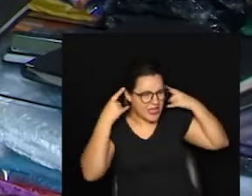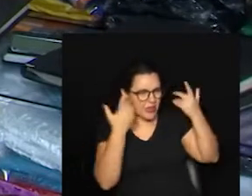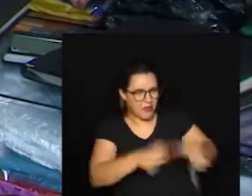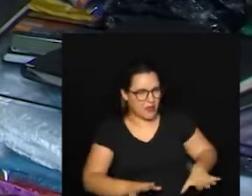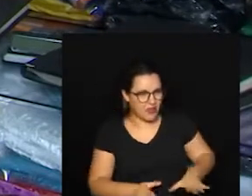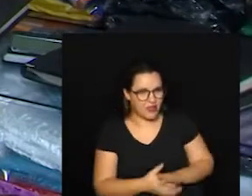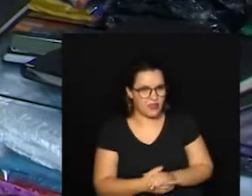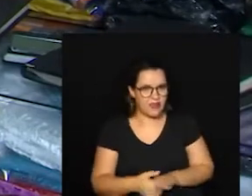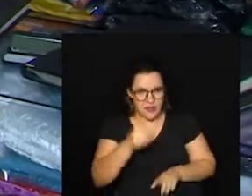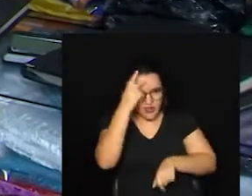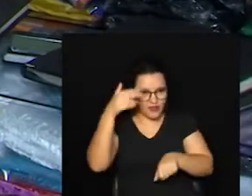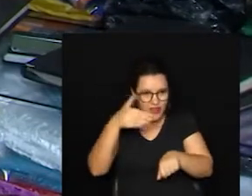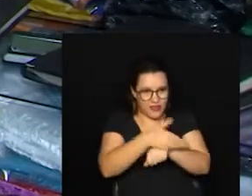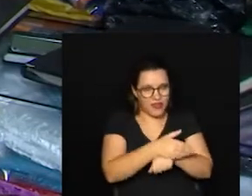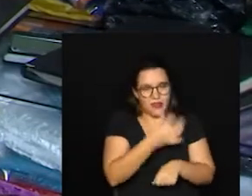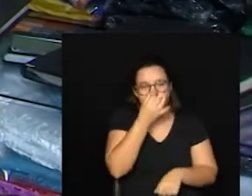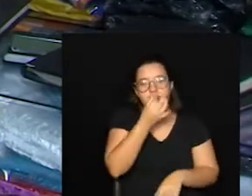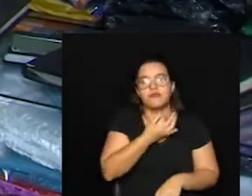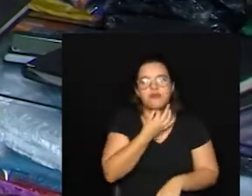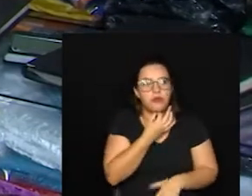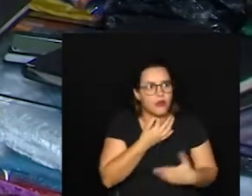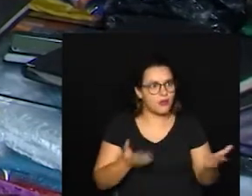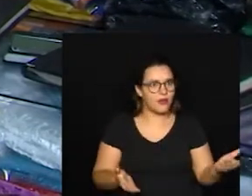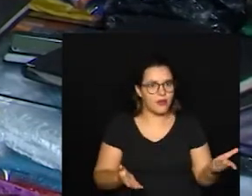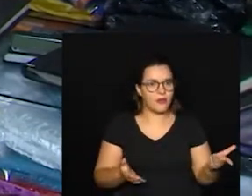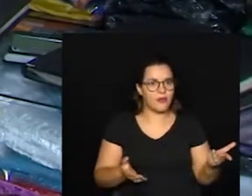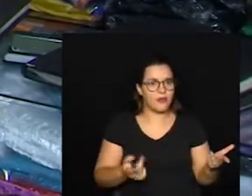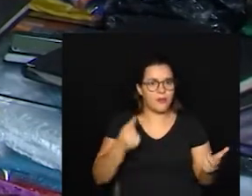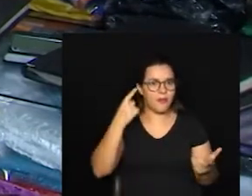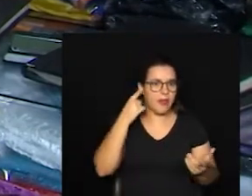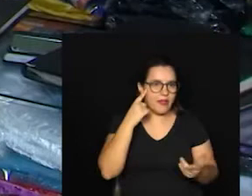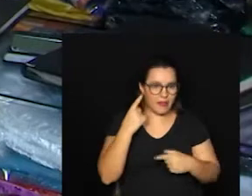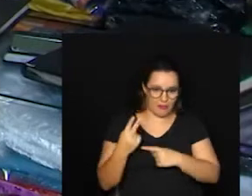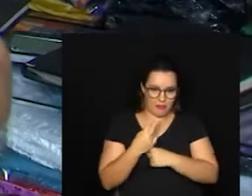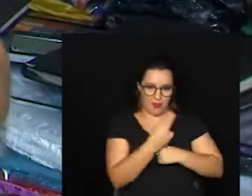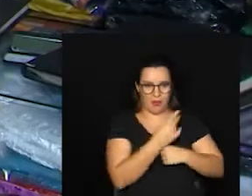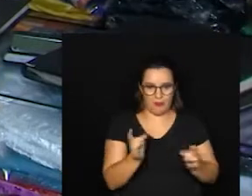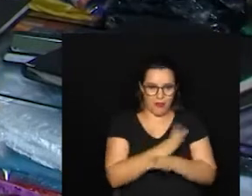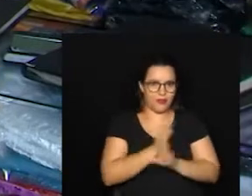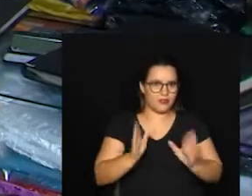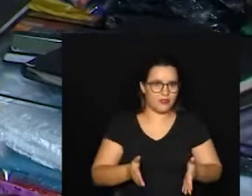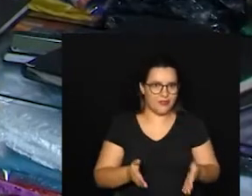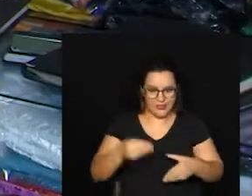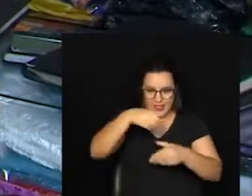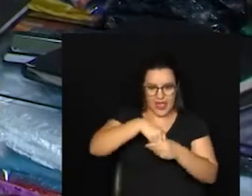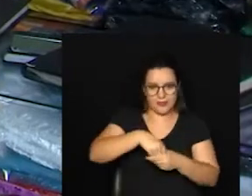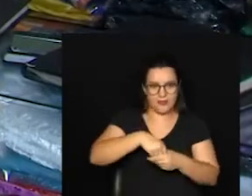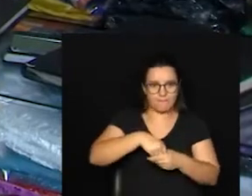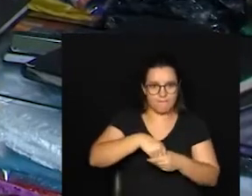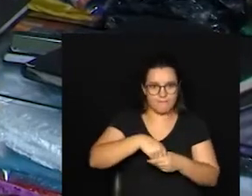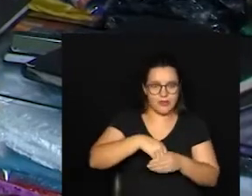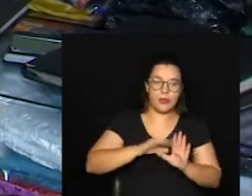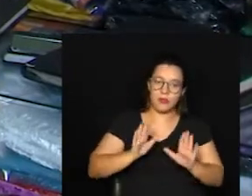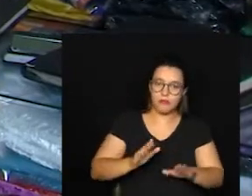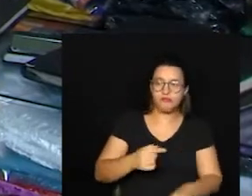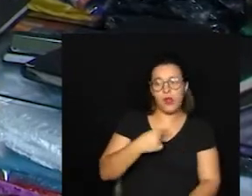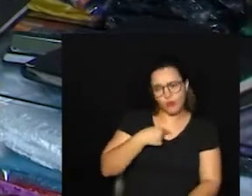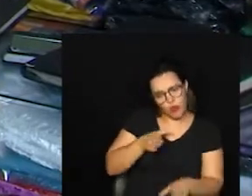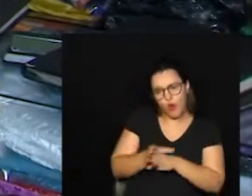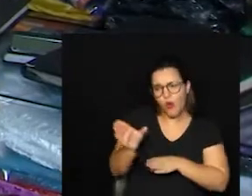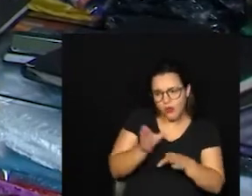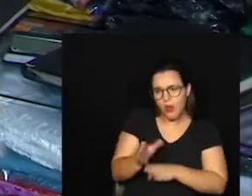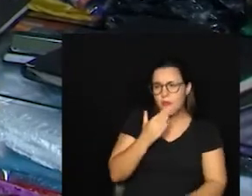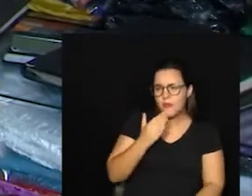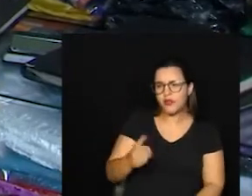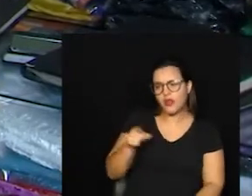que chegava na loja e abaixava a máscara, achando que estava imune aqui dentro. Mas aí automaticamente a gente já pedia